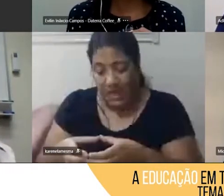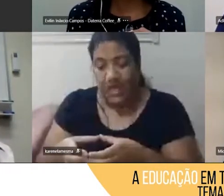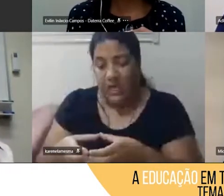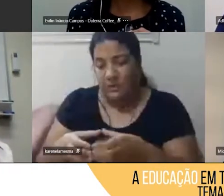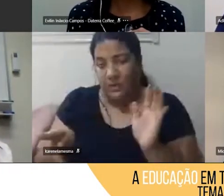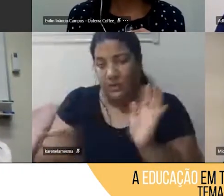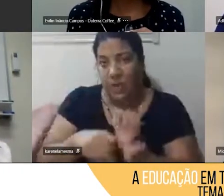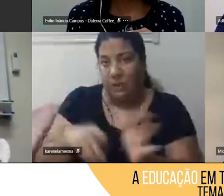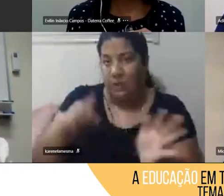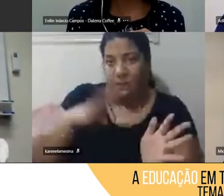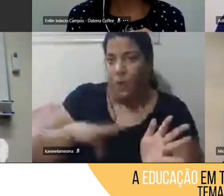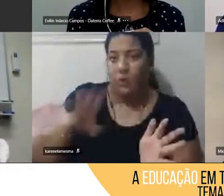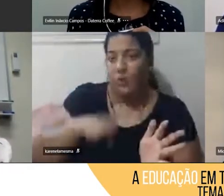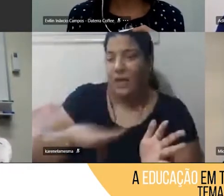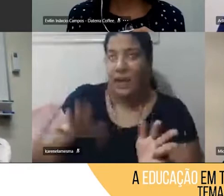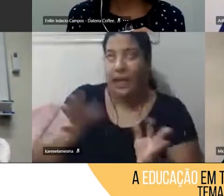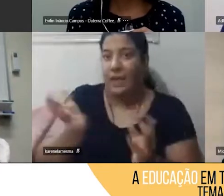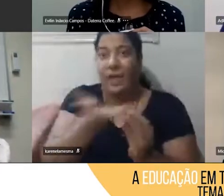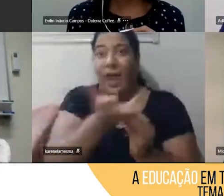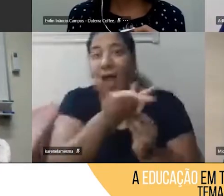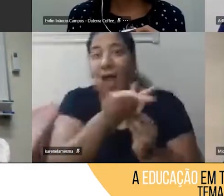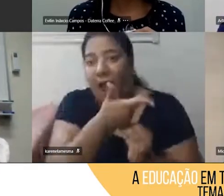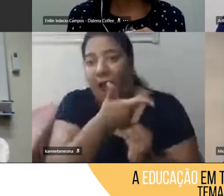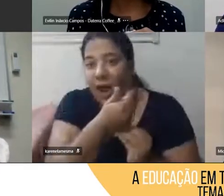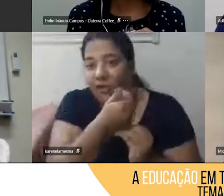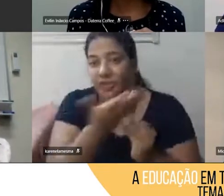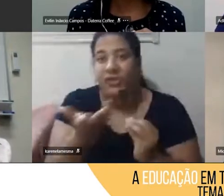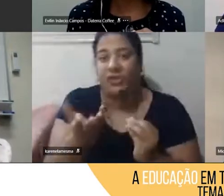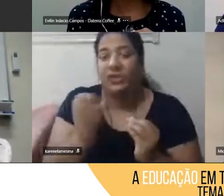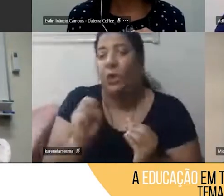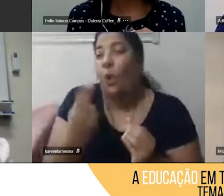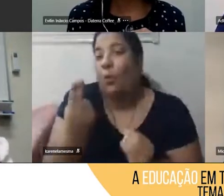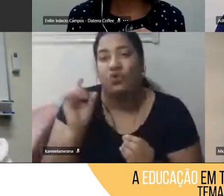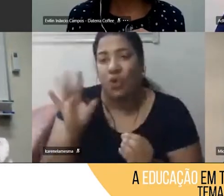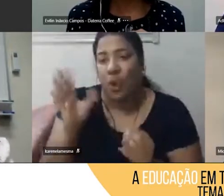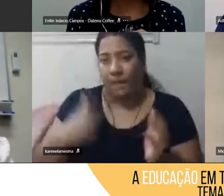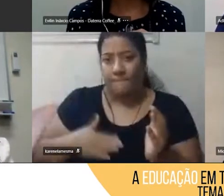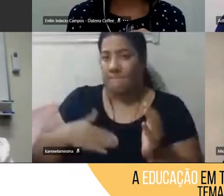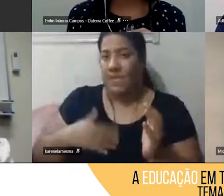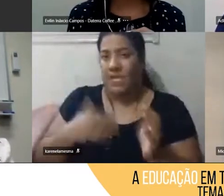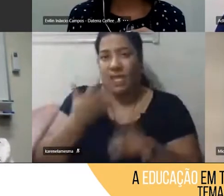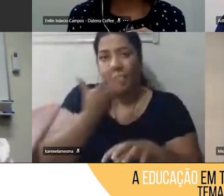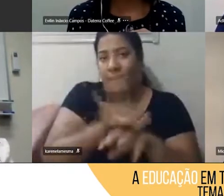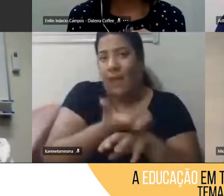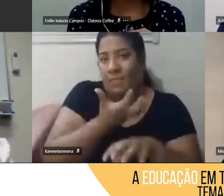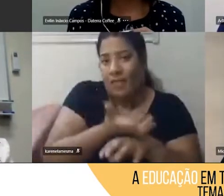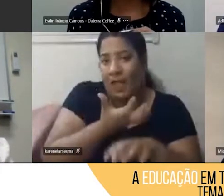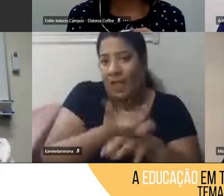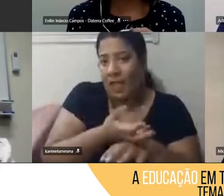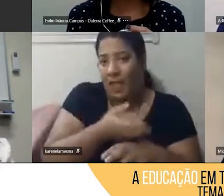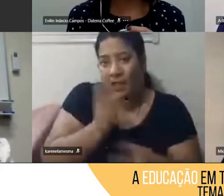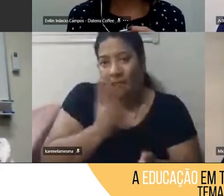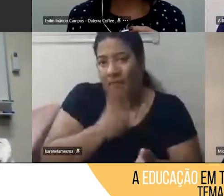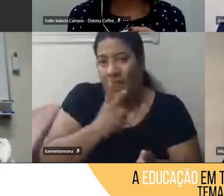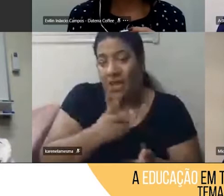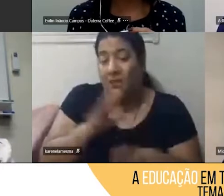artes, né, ou só pela minha matéria, minha disciplina mesmo, mas são espaços